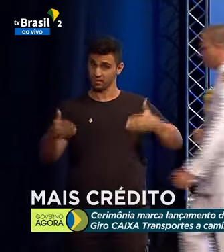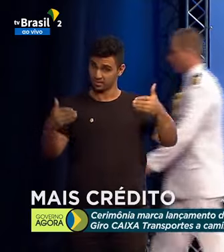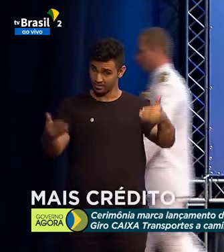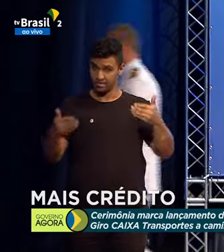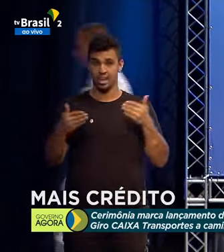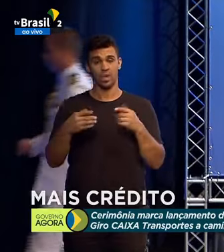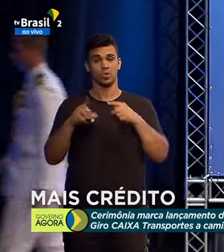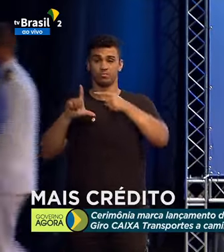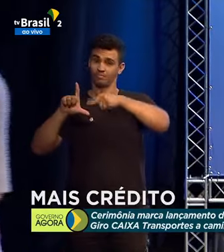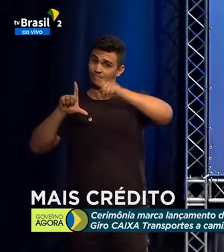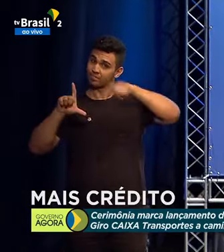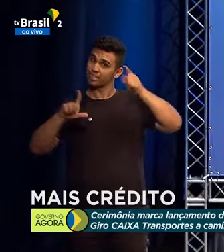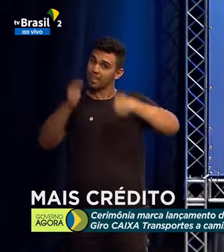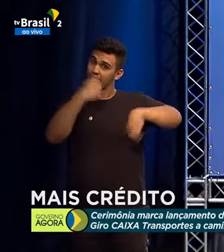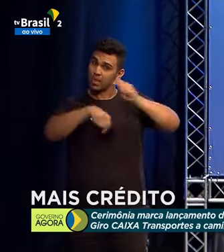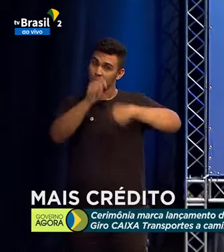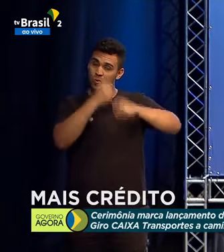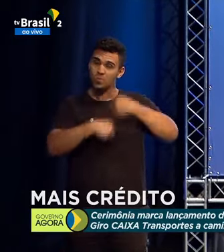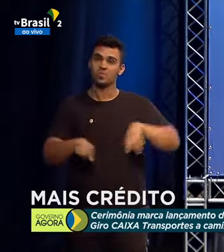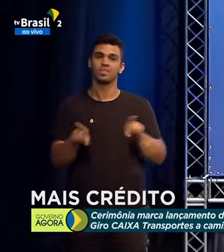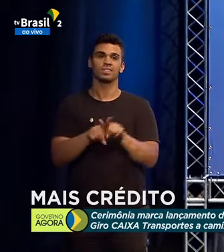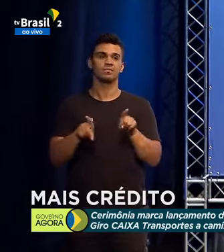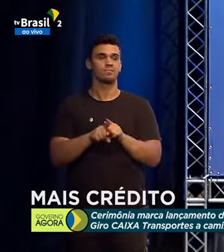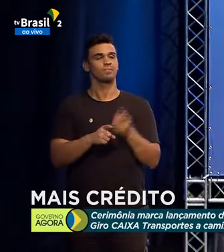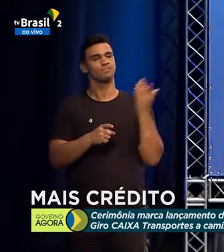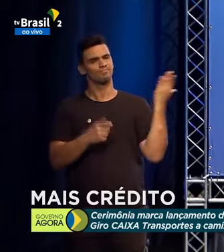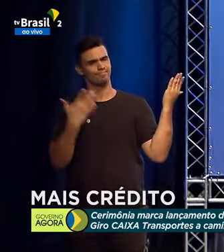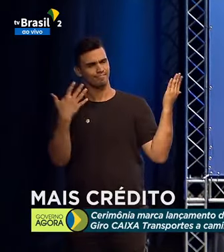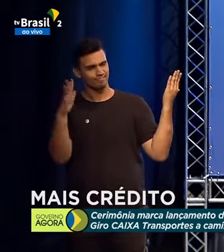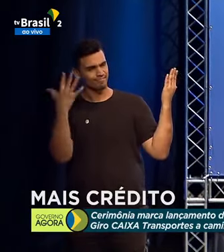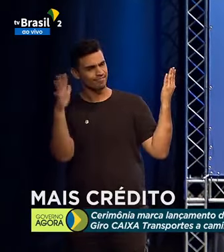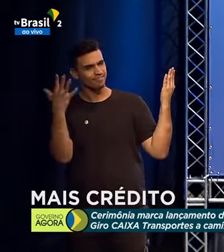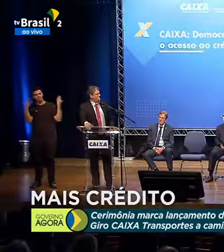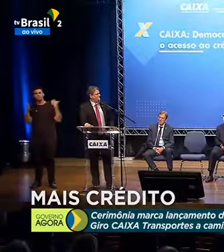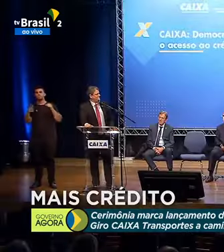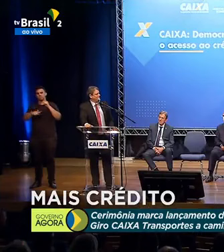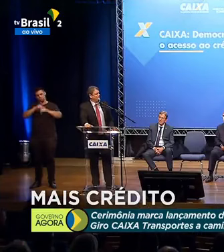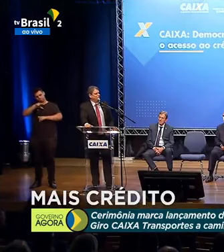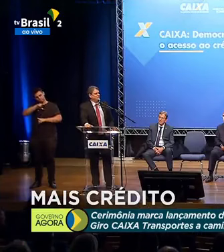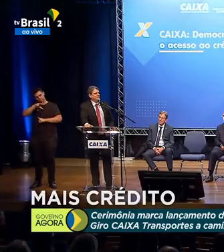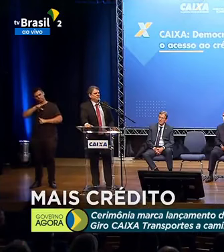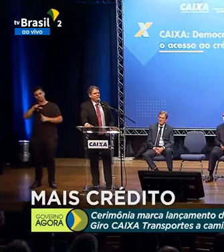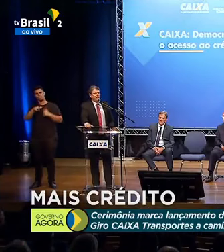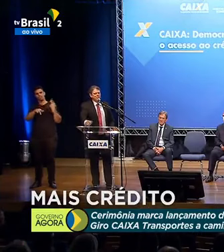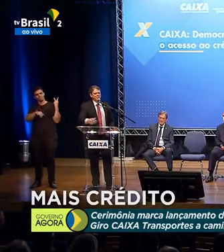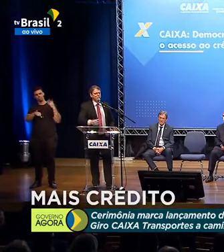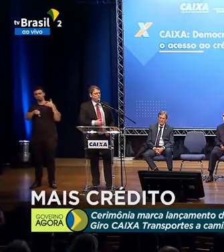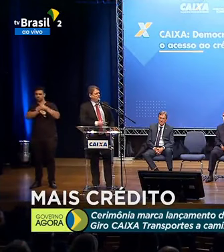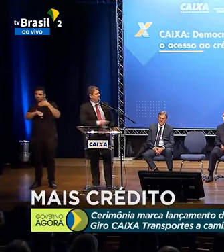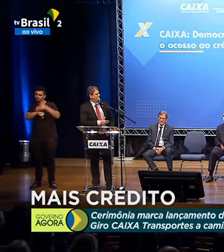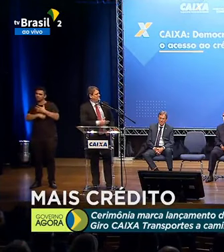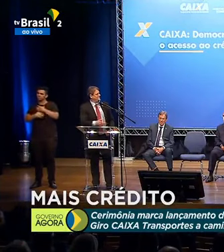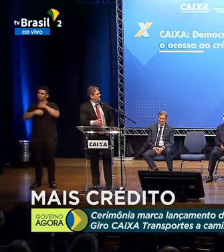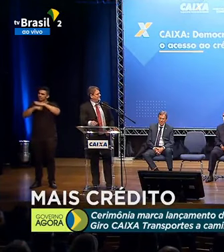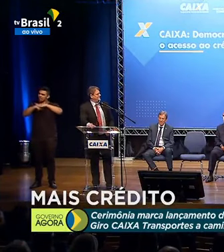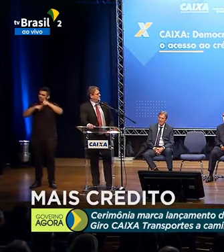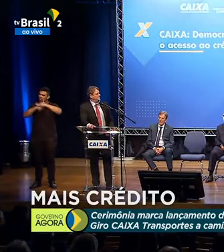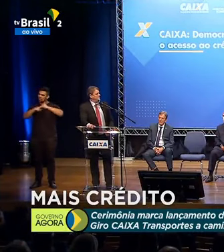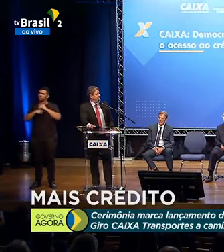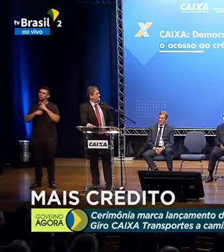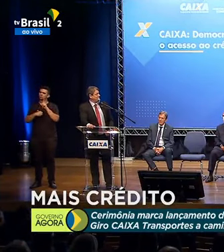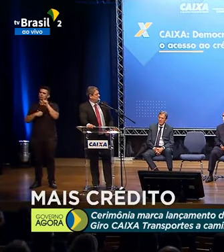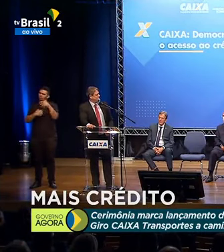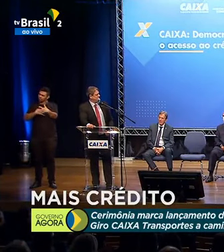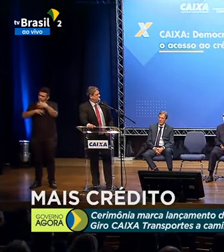nisso, parabéns, Saxida, pelo seu envolvimento pessoal e afetivo com a questão. Eu acho que isso gera uma empatia